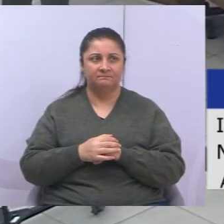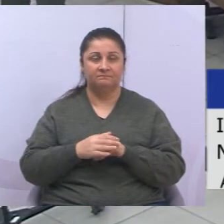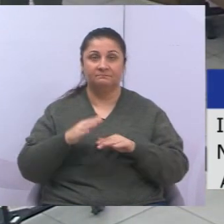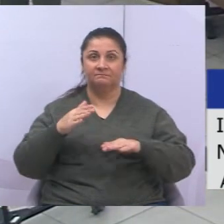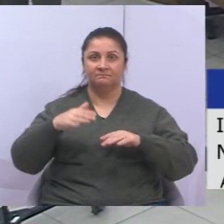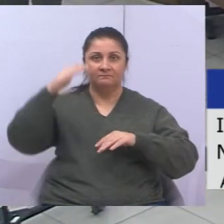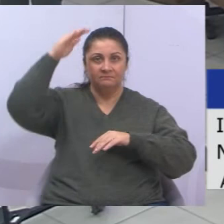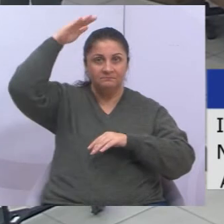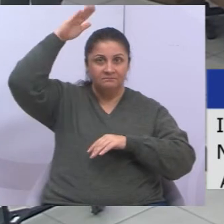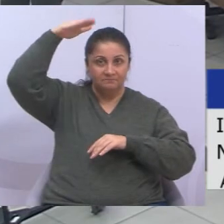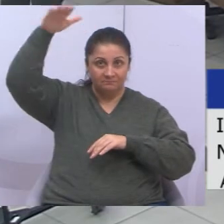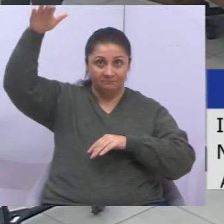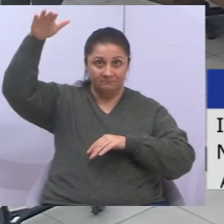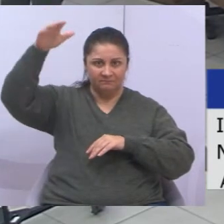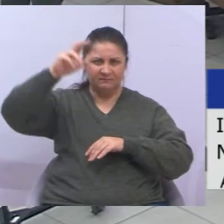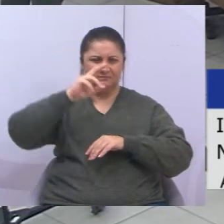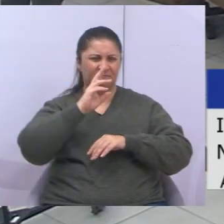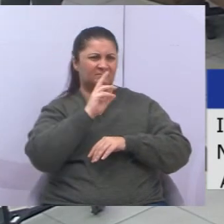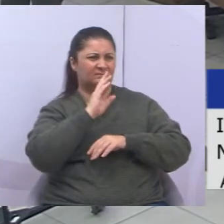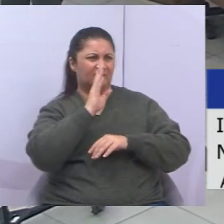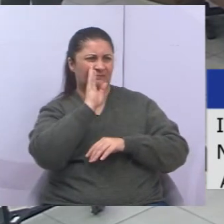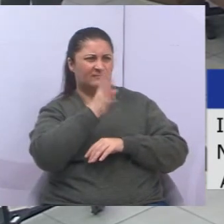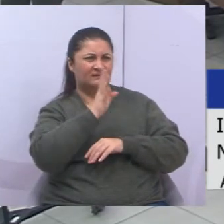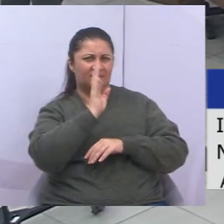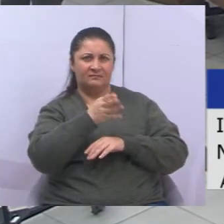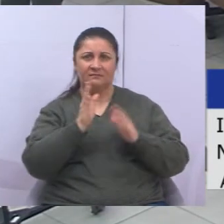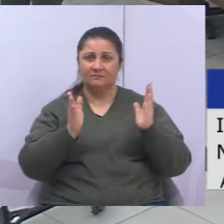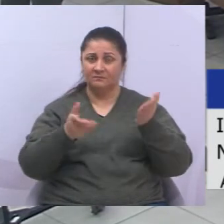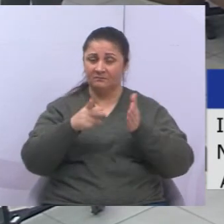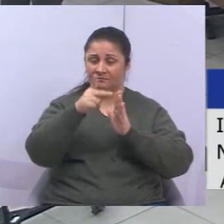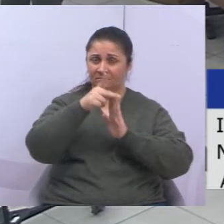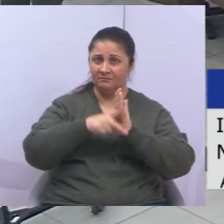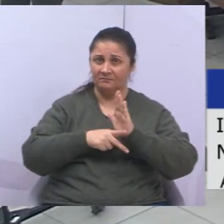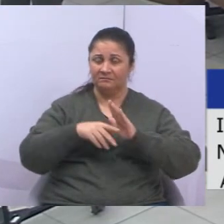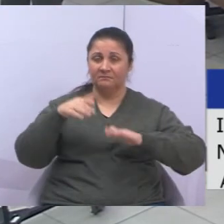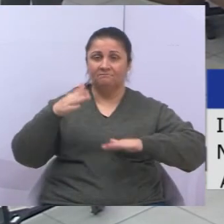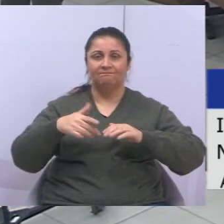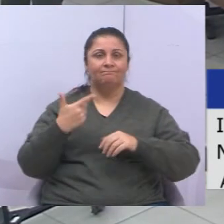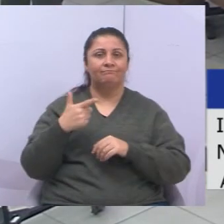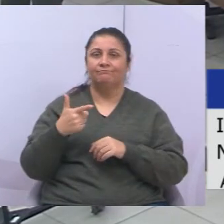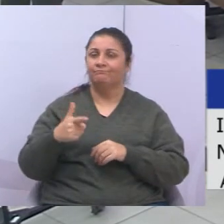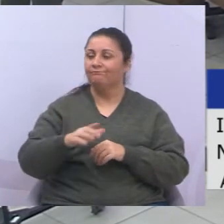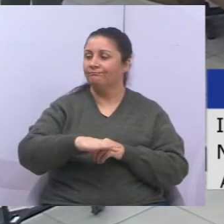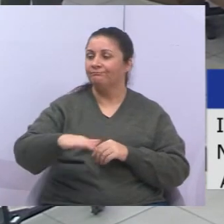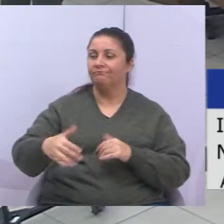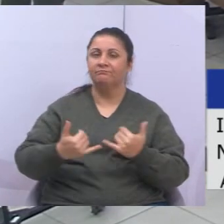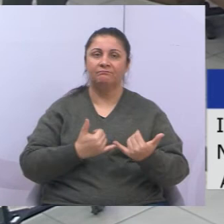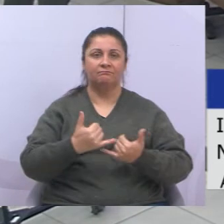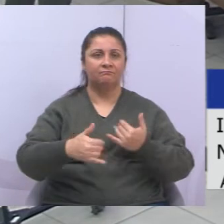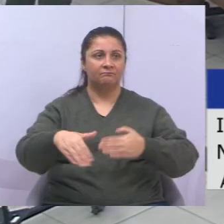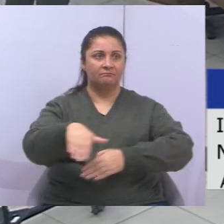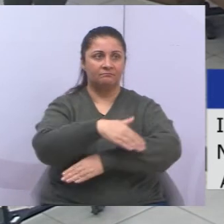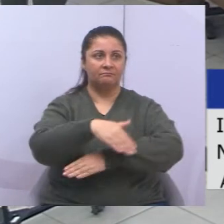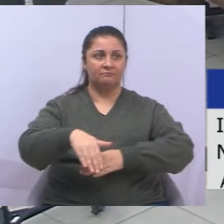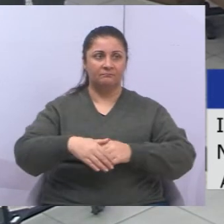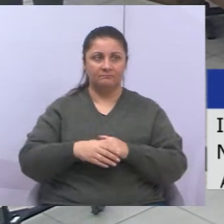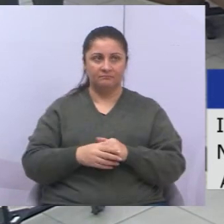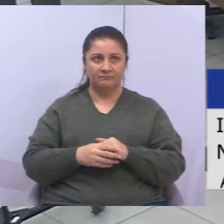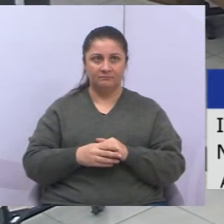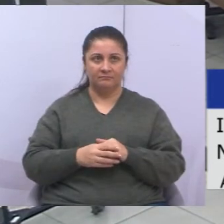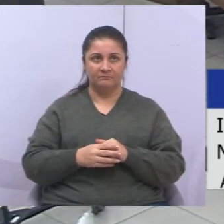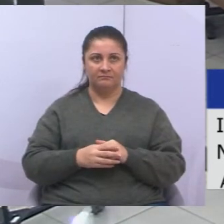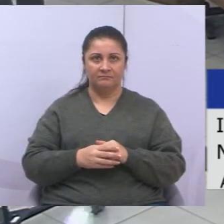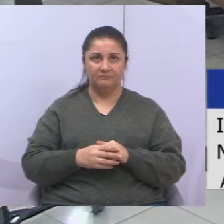que está criticando hoje o projeto nas redes sociais deve ser aquele adulto que não teve infância na rua. Deve ser aquele adulto que deve